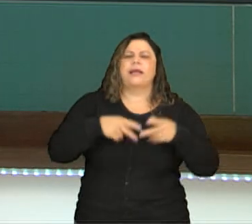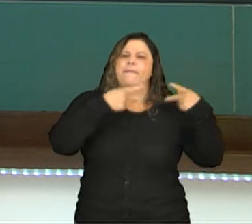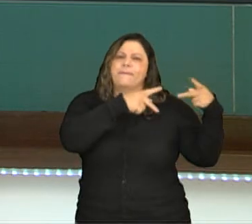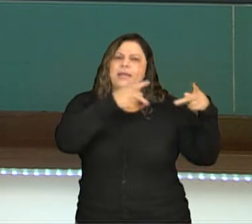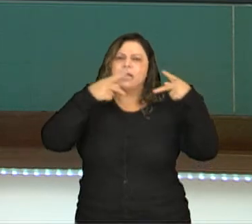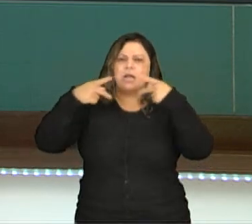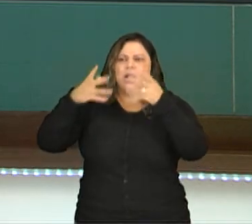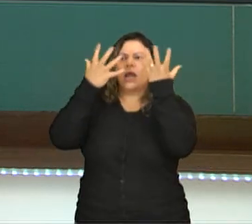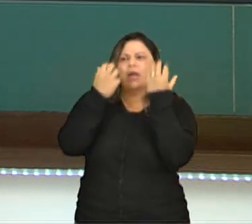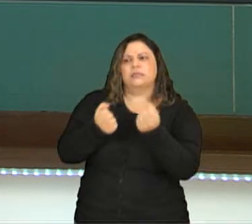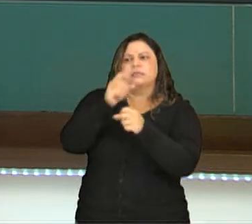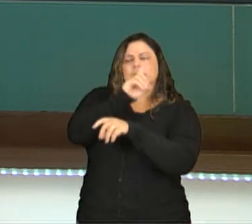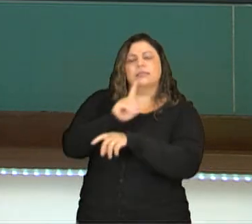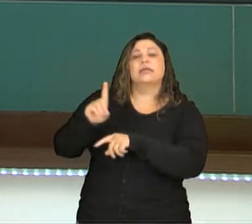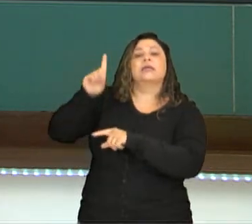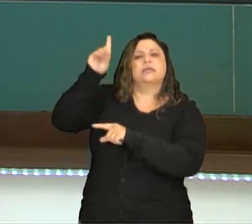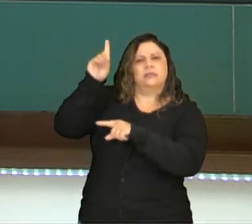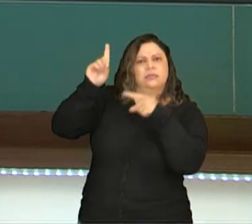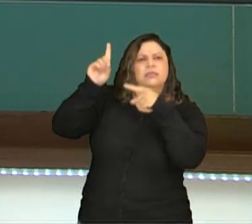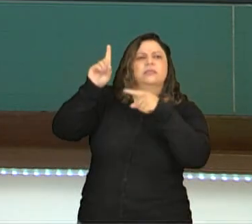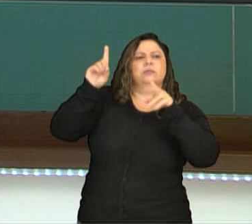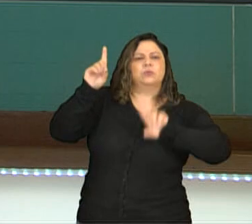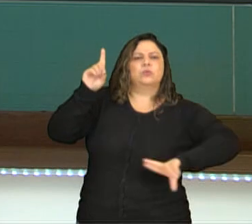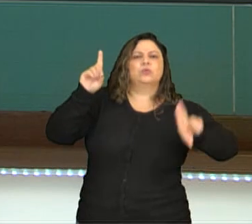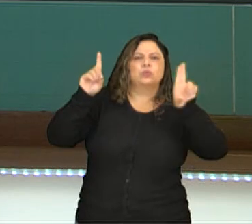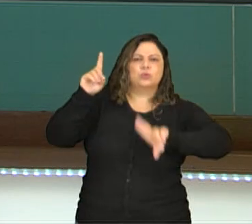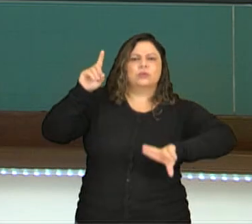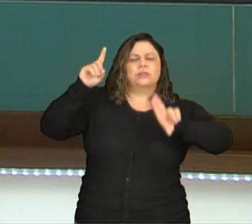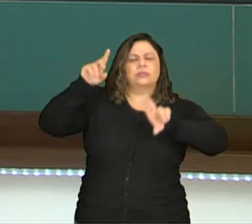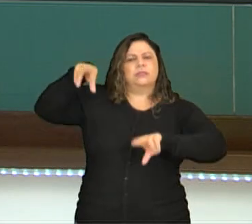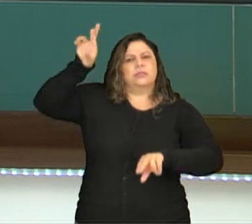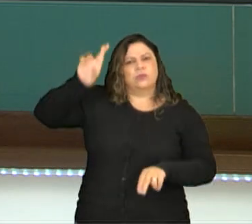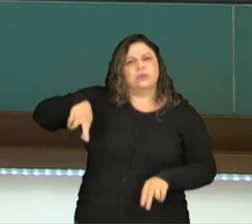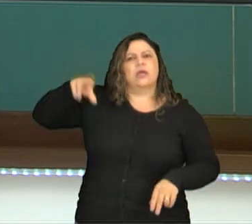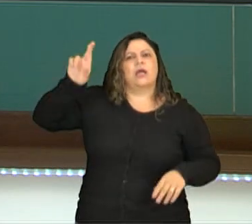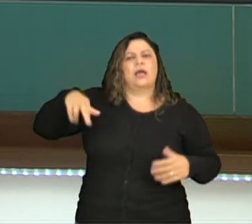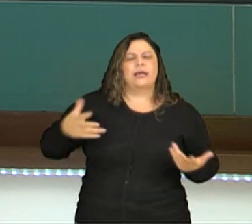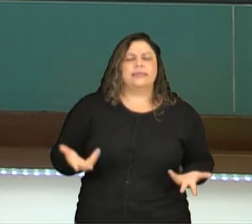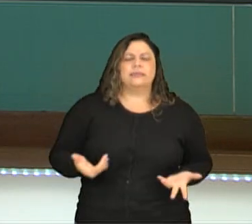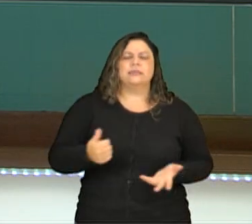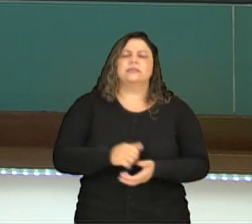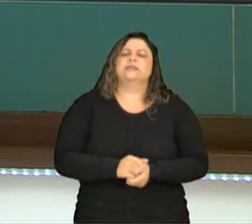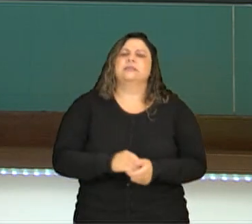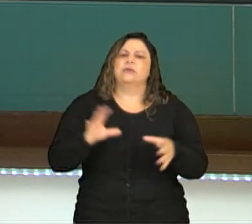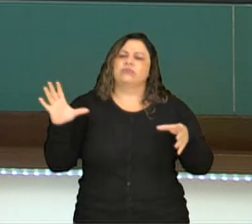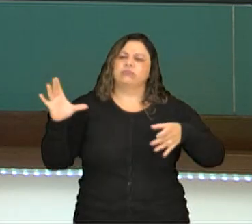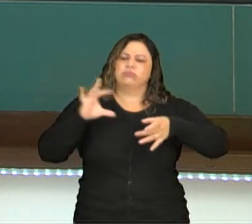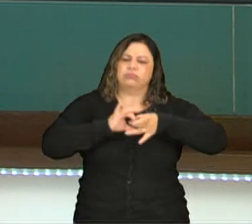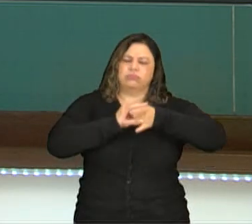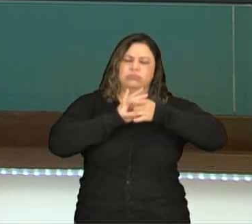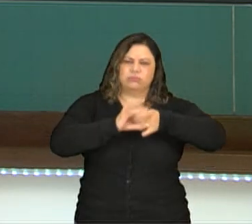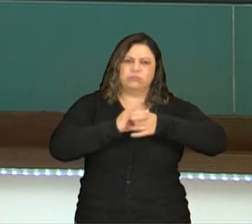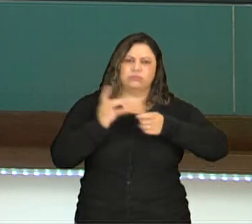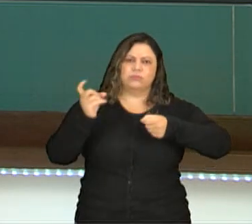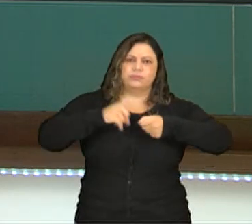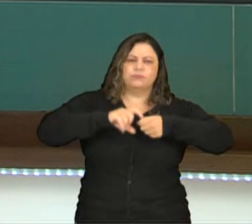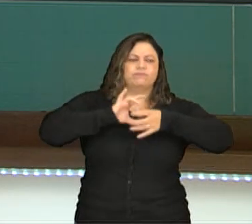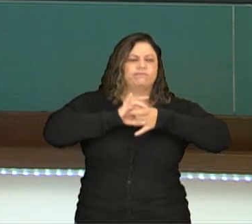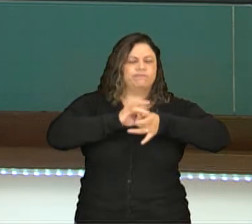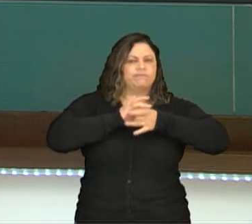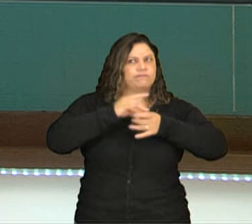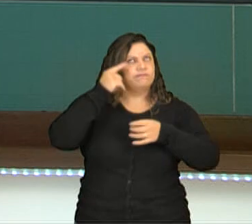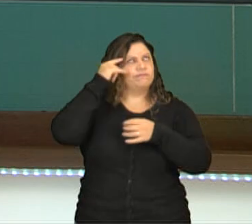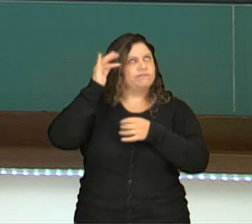Deus e, para isso, a utilização da razão. Ou seja, se alinha o pensamento religioso com o